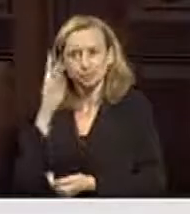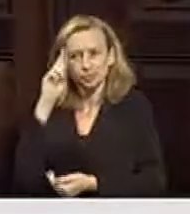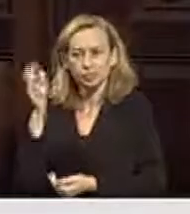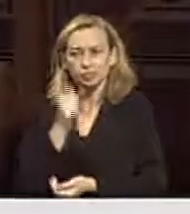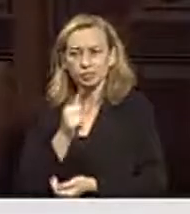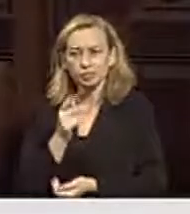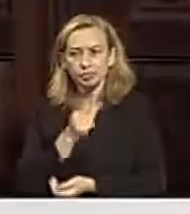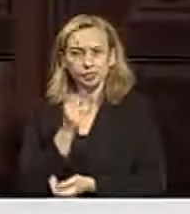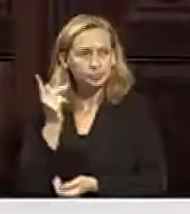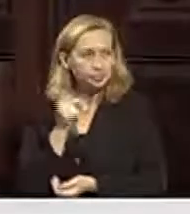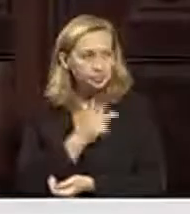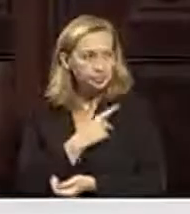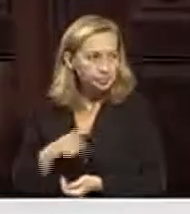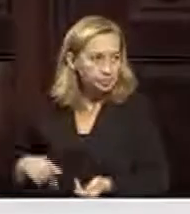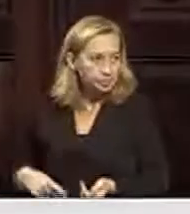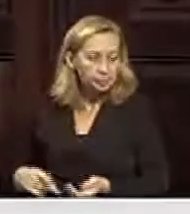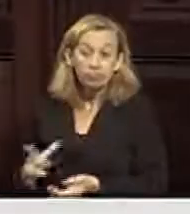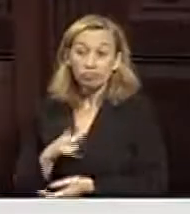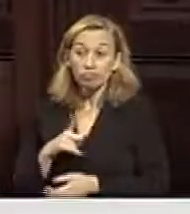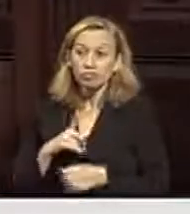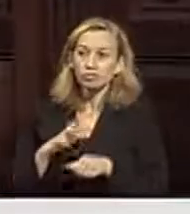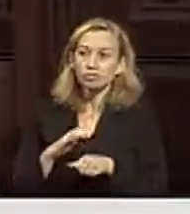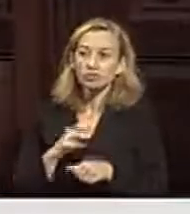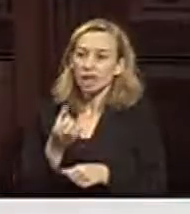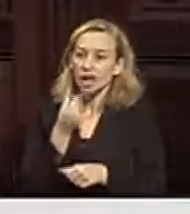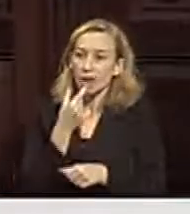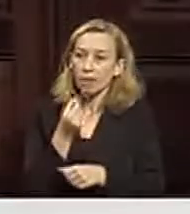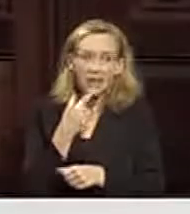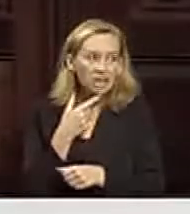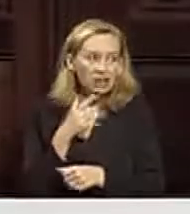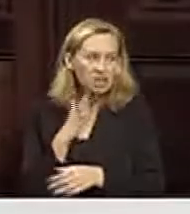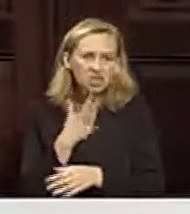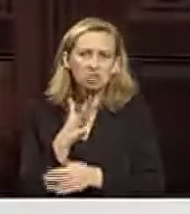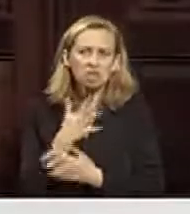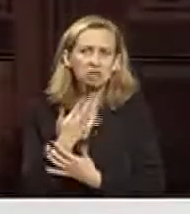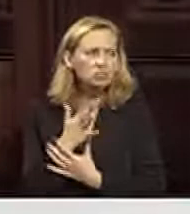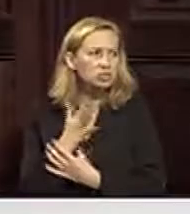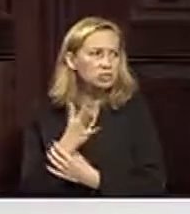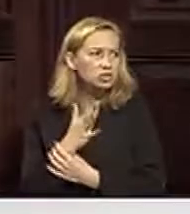Presidente, que tem remédios que chegam a custar